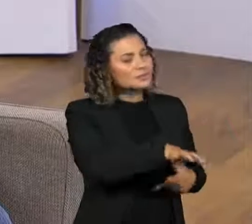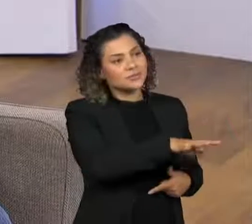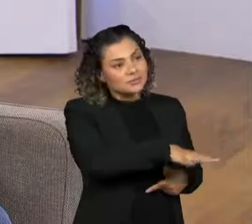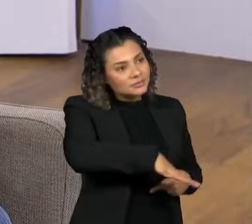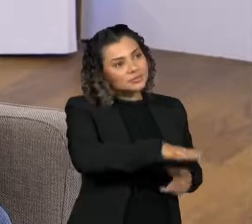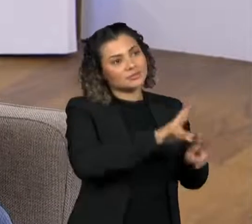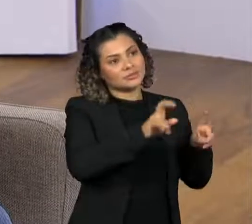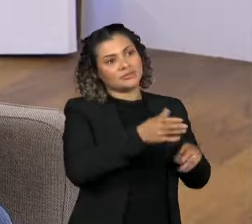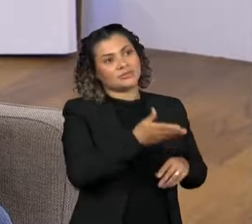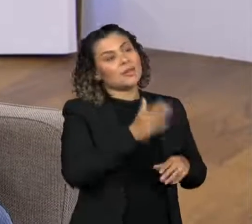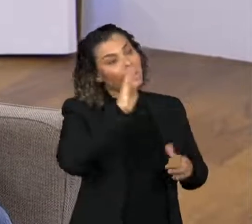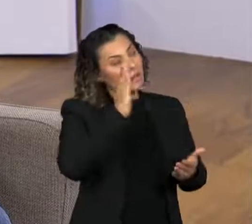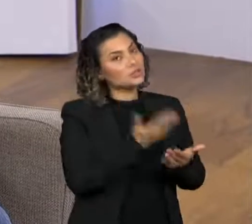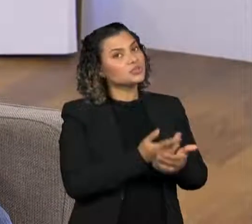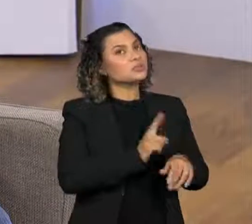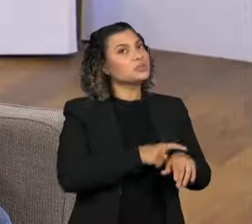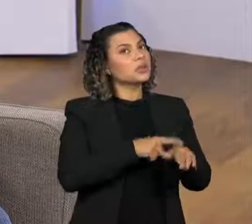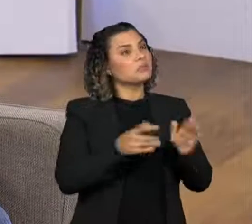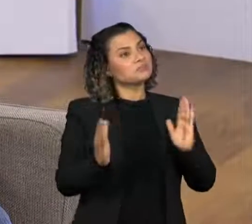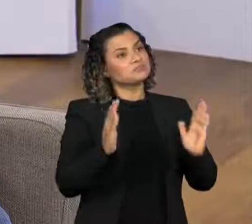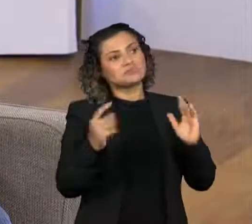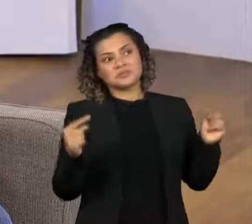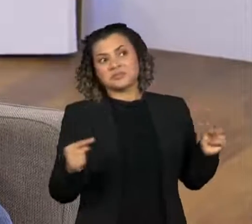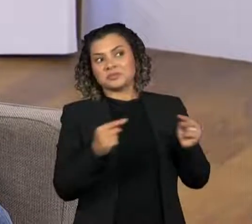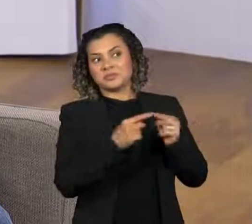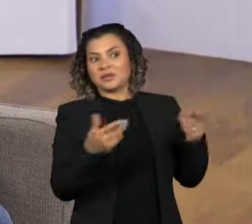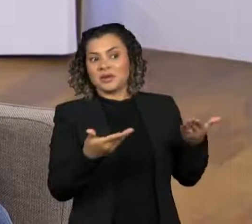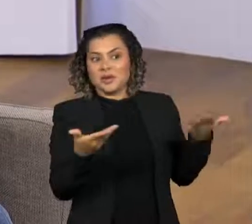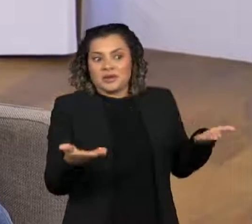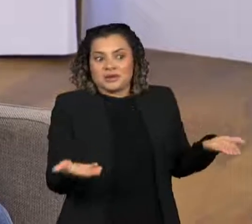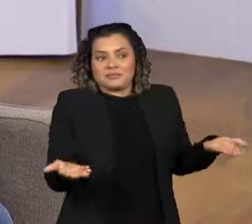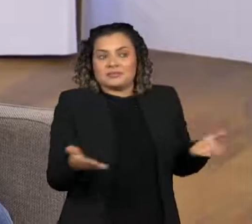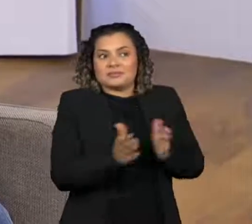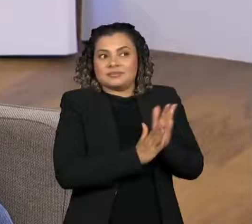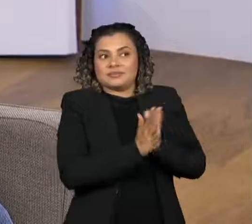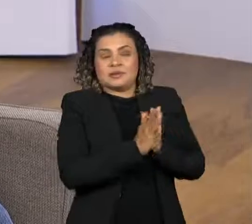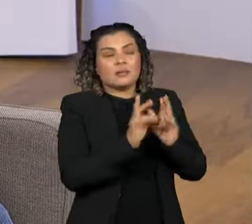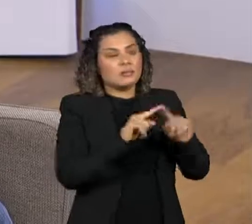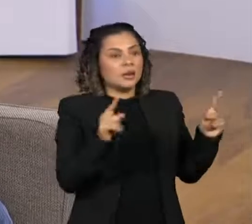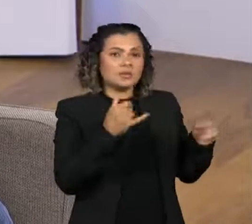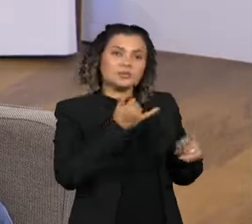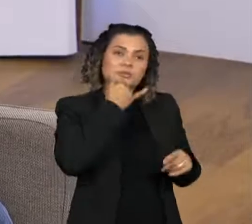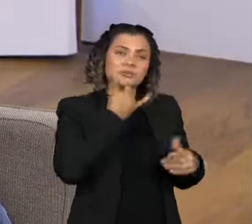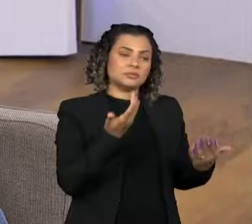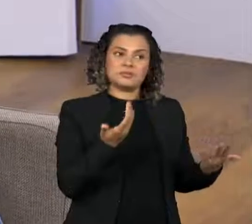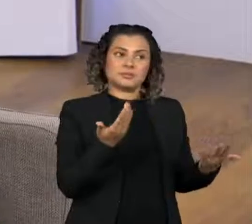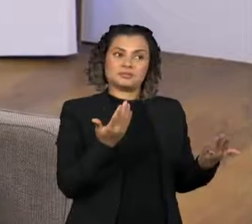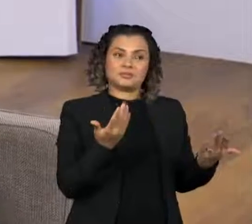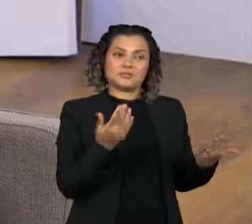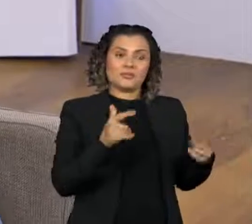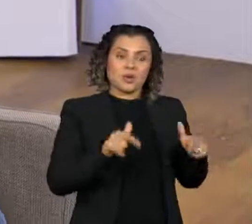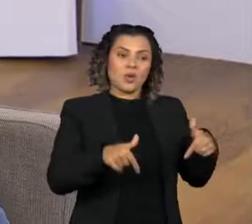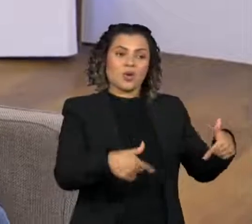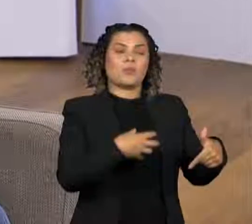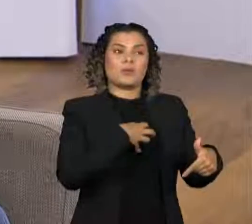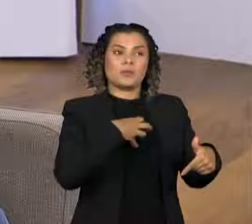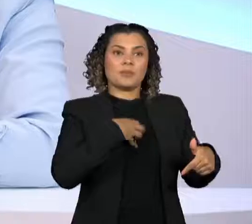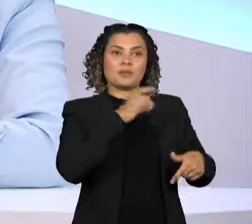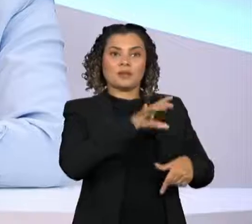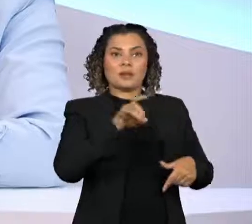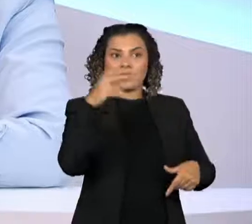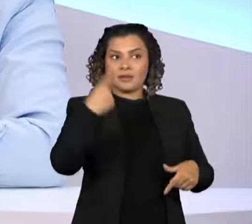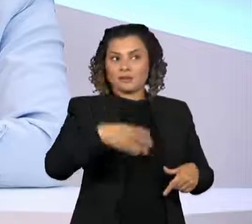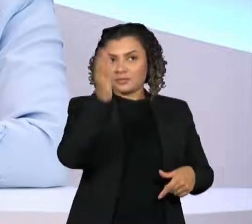sentido e acredito que o tempo talvez ajude, mas você sabe, a gente não domina muito o comportamento dos atores no